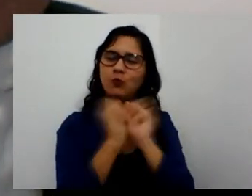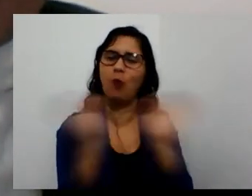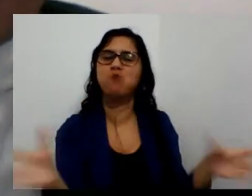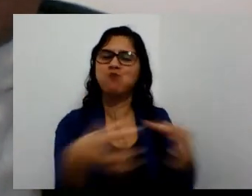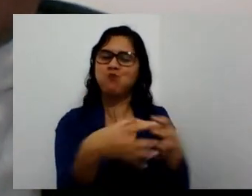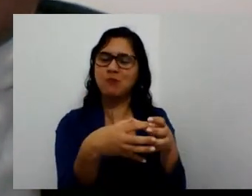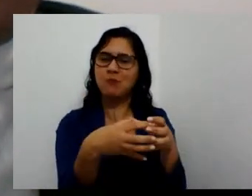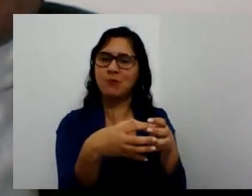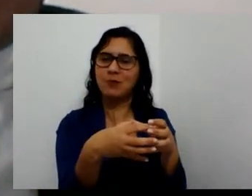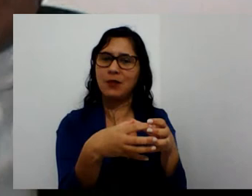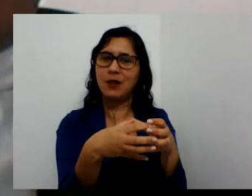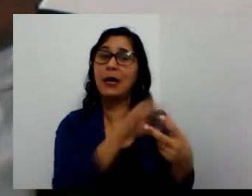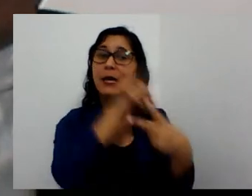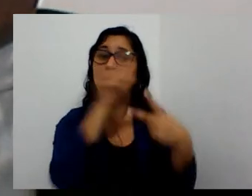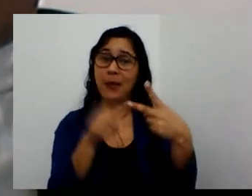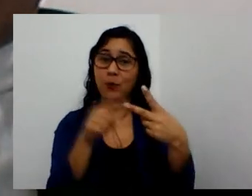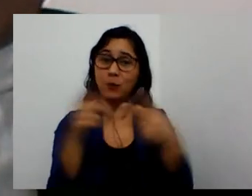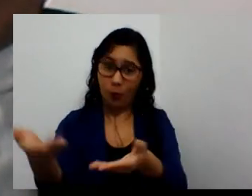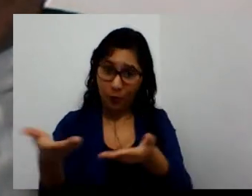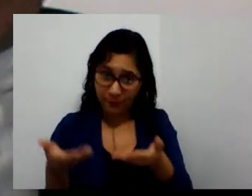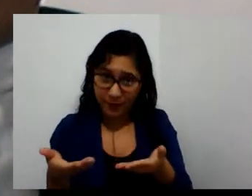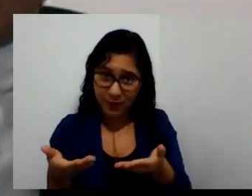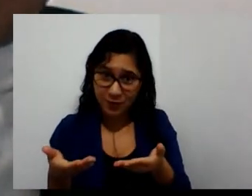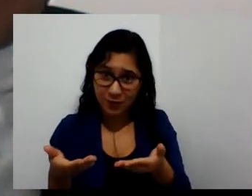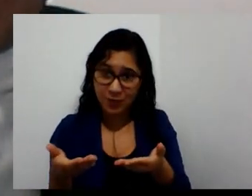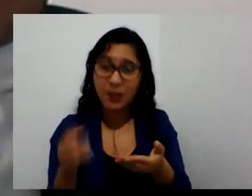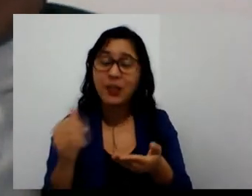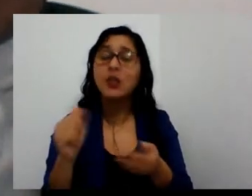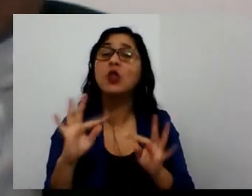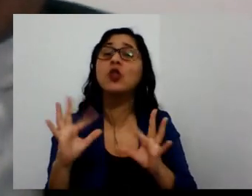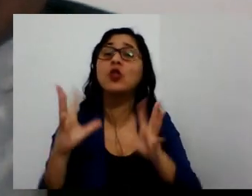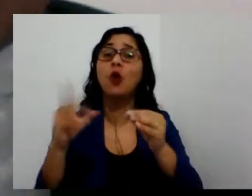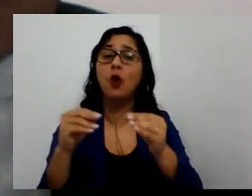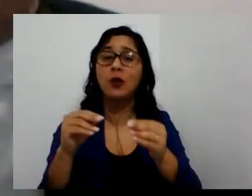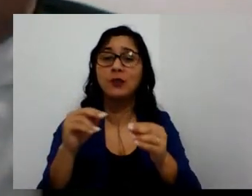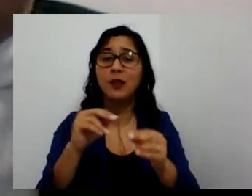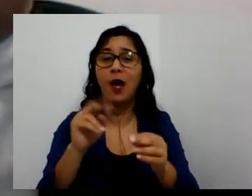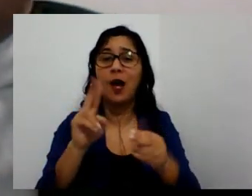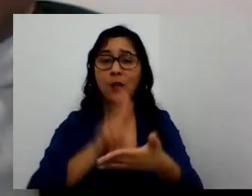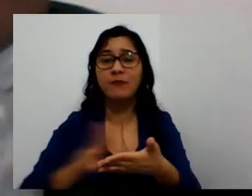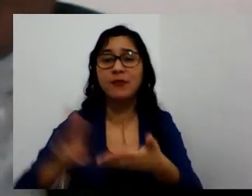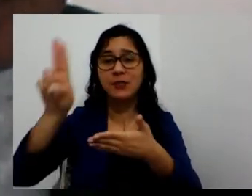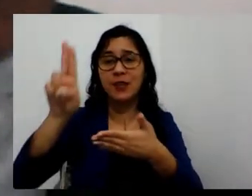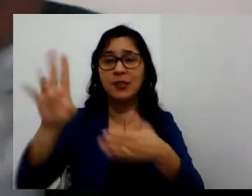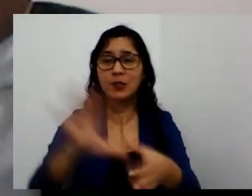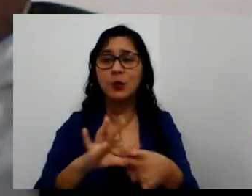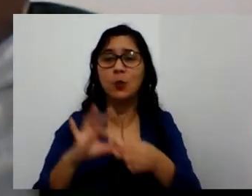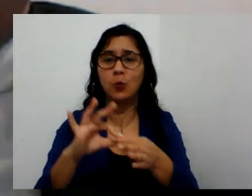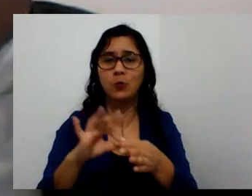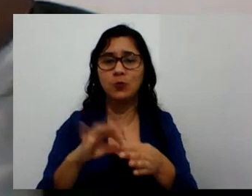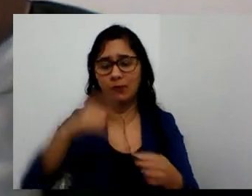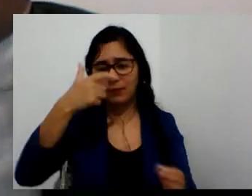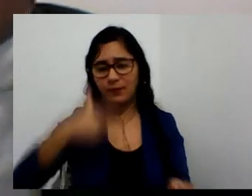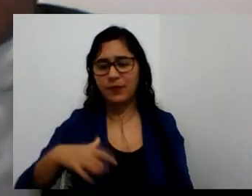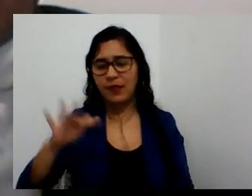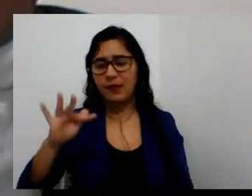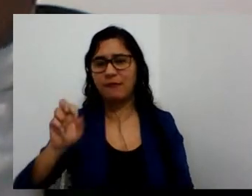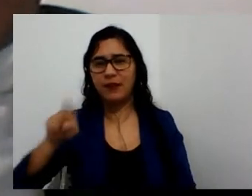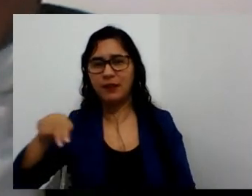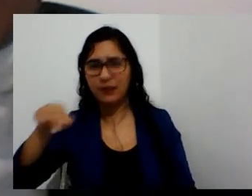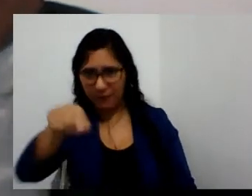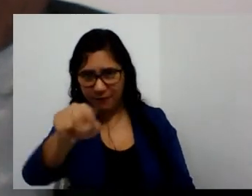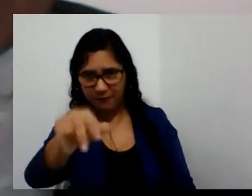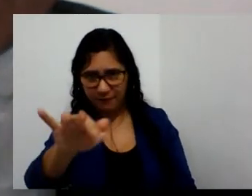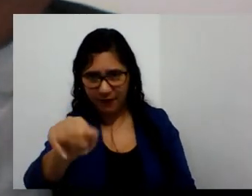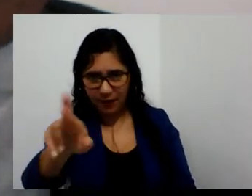Nosso segundo convite é para que toda a universidade se una. Fernando, Adilson,